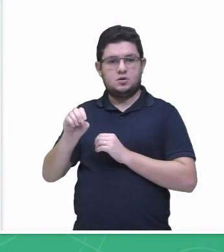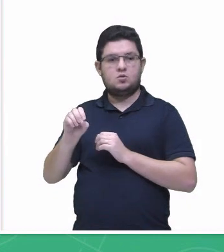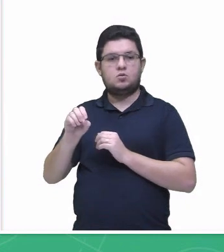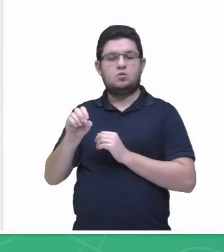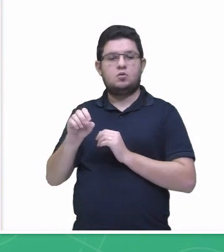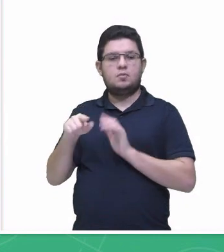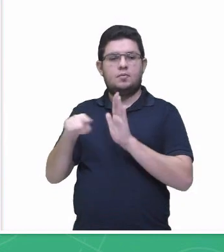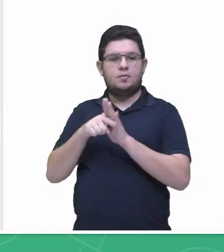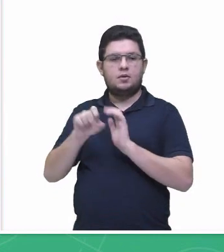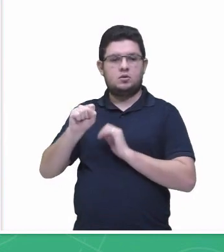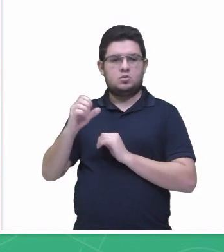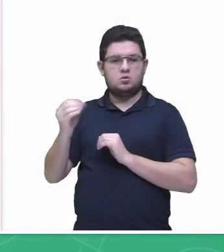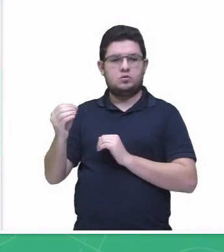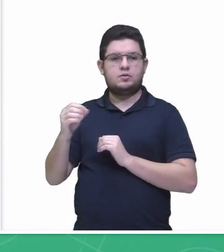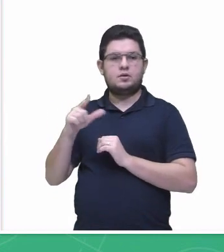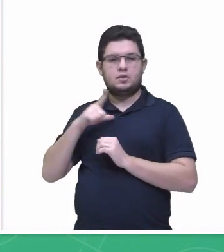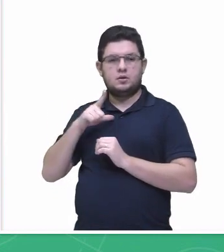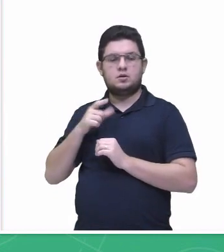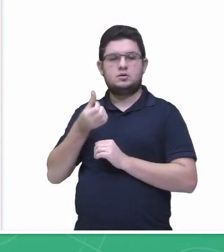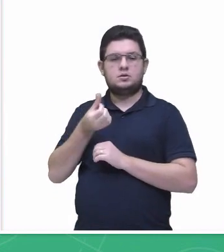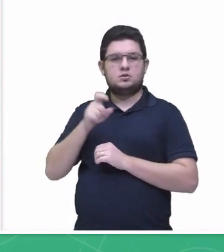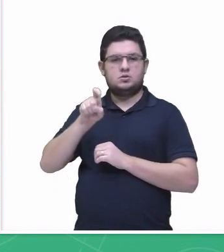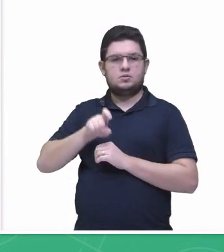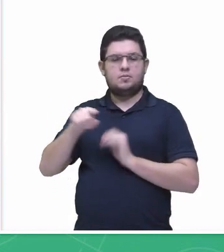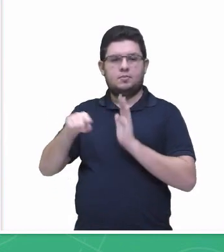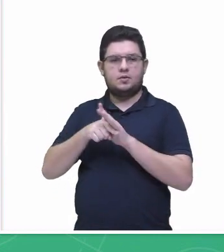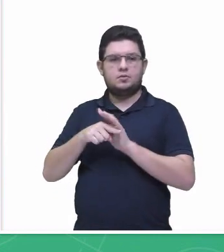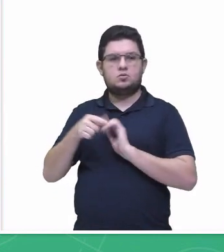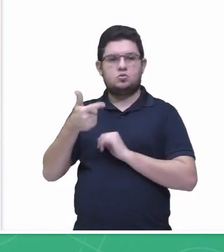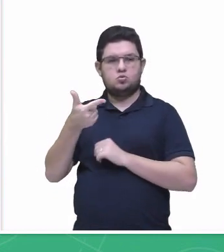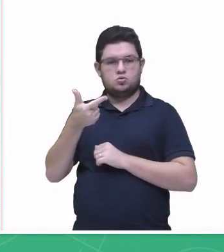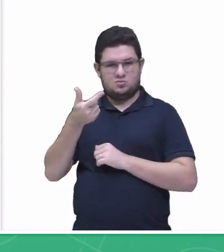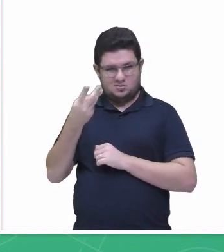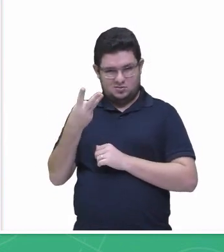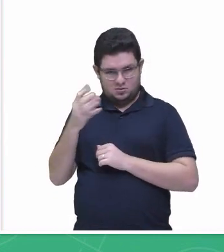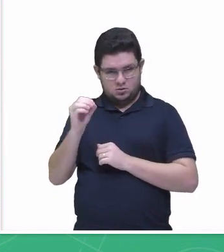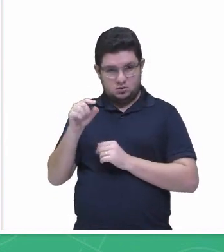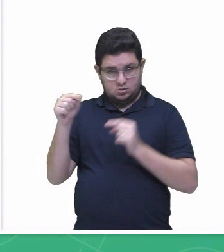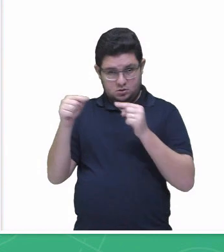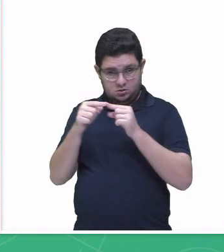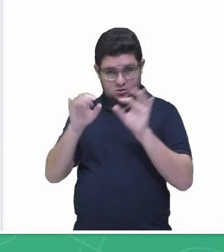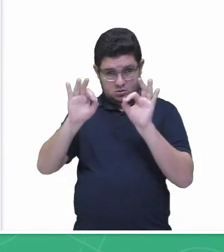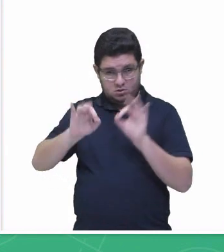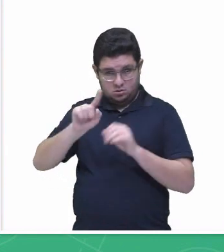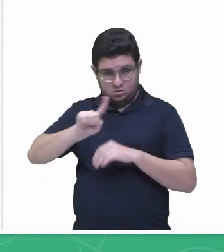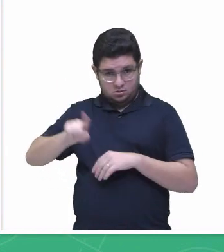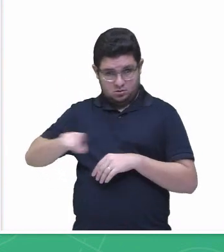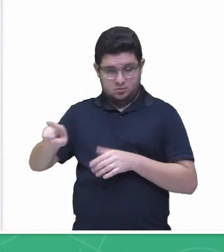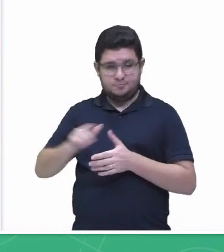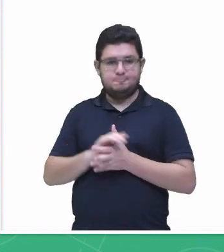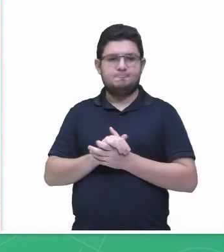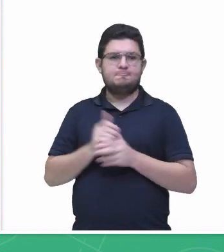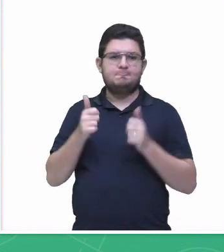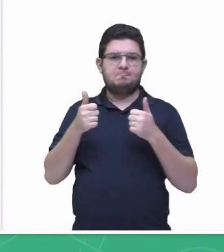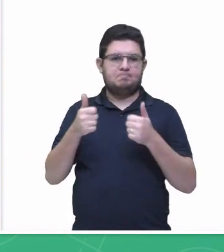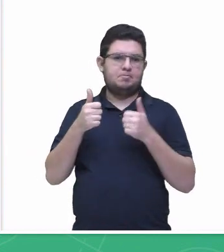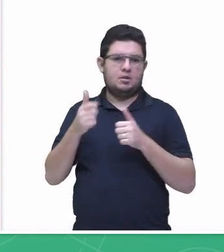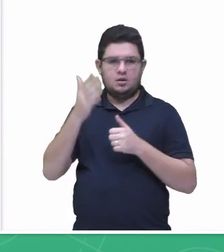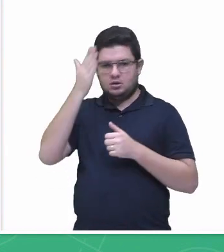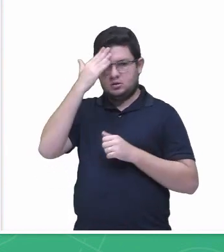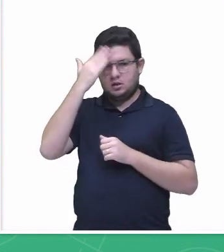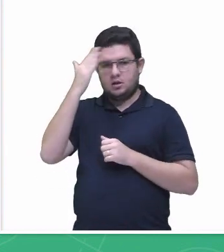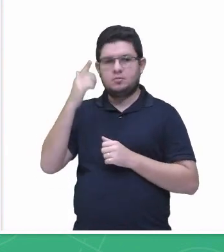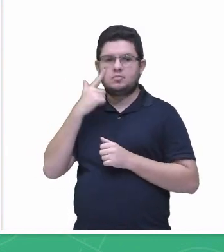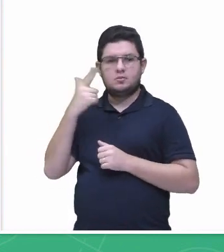z, que é 6x menos 230. Beleza. E agora, já que nós temos cada expressão,